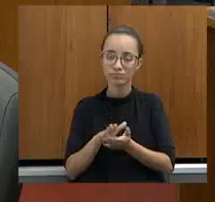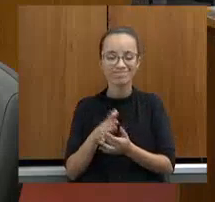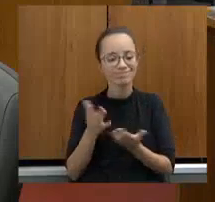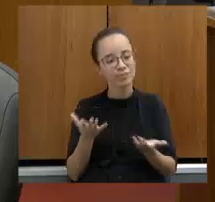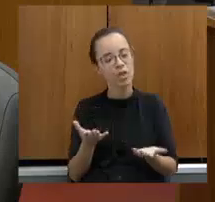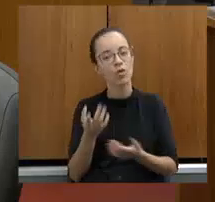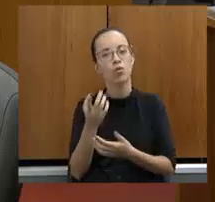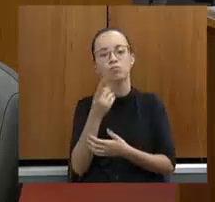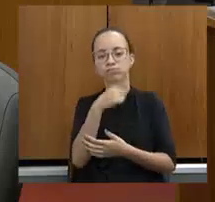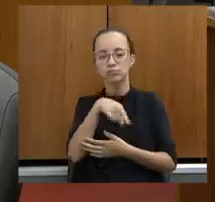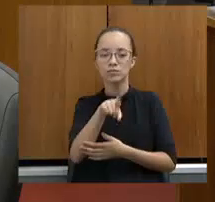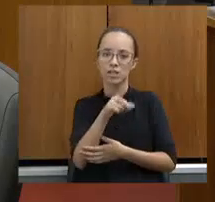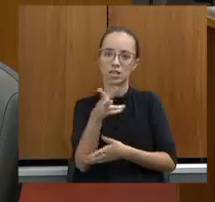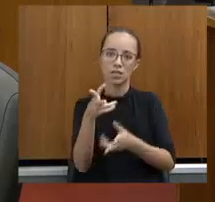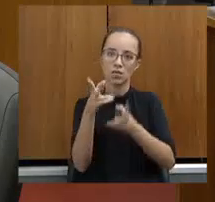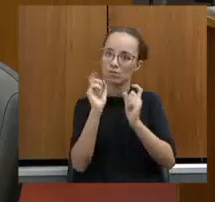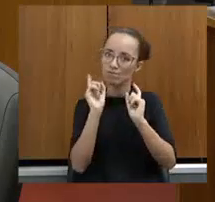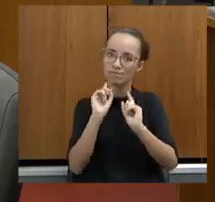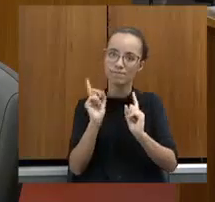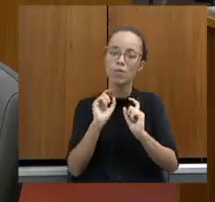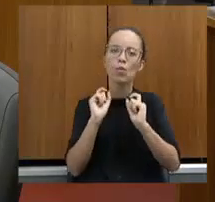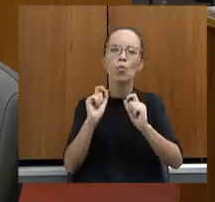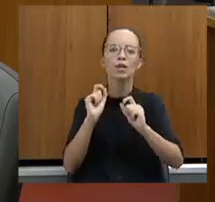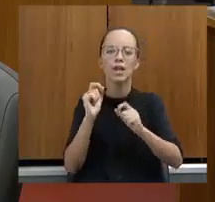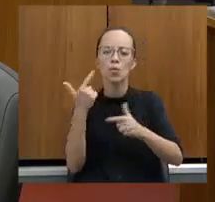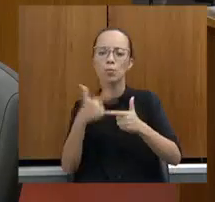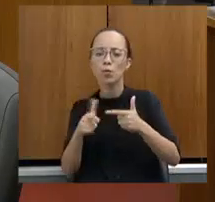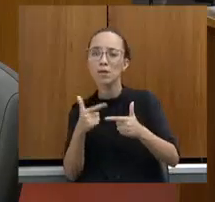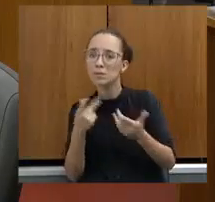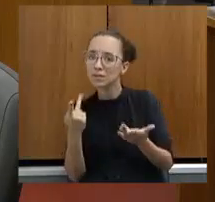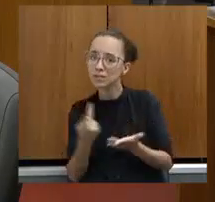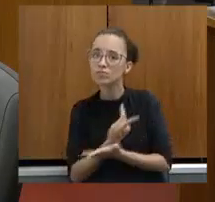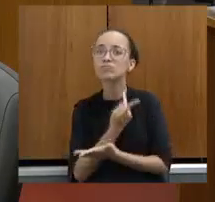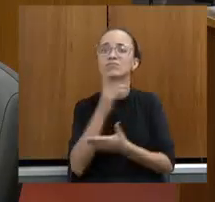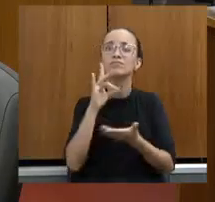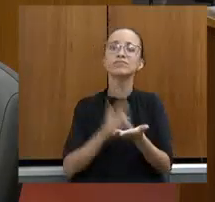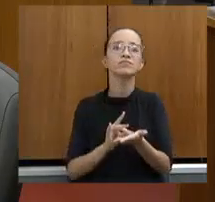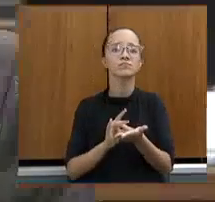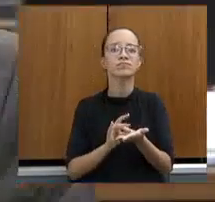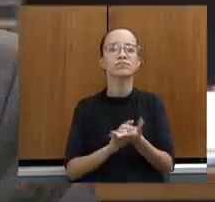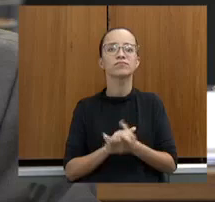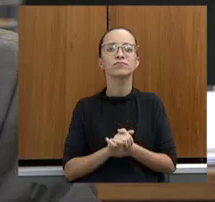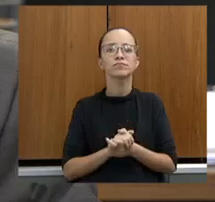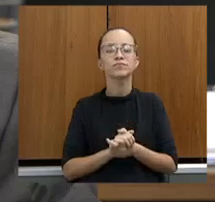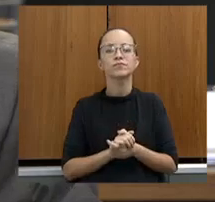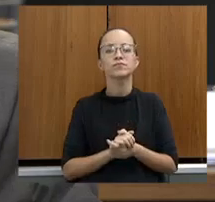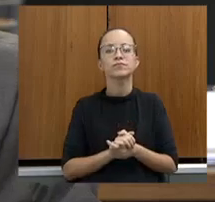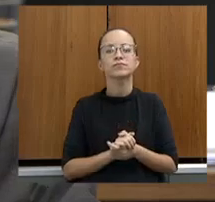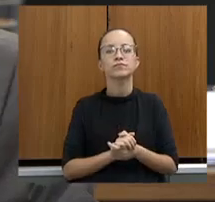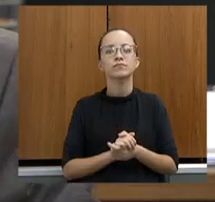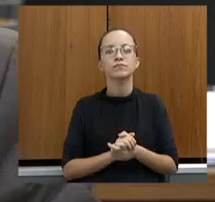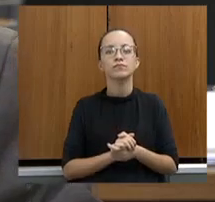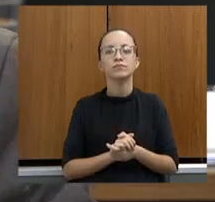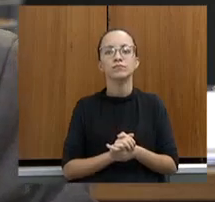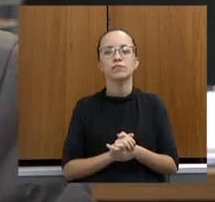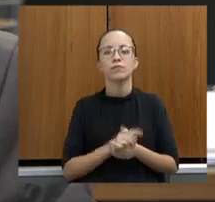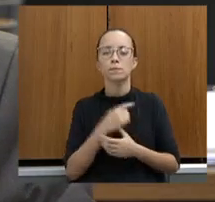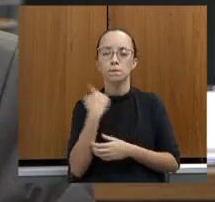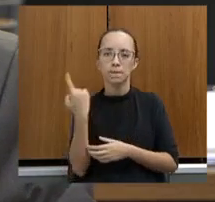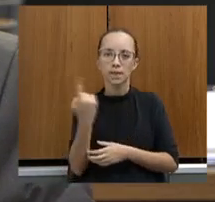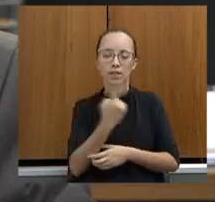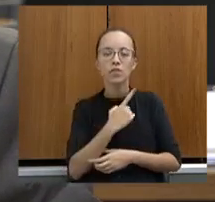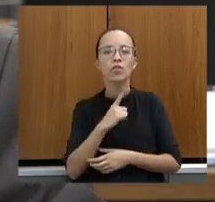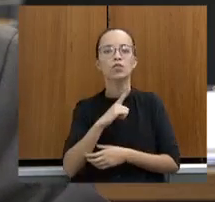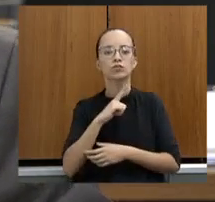enxergar o buraco que nós estamos entrando e é dificuldade que será muito maior porque ao nosso tivemos uma retração